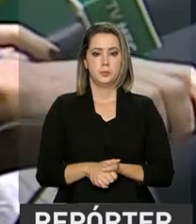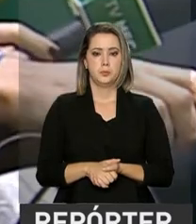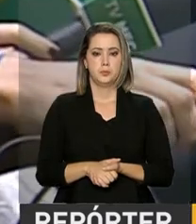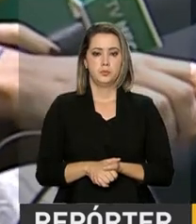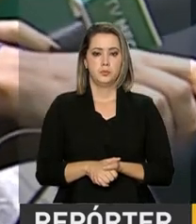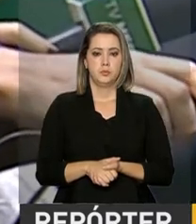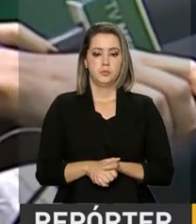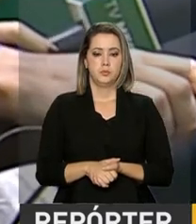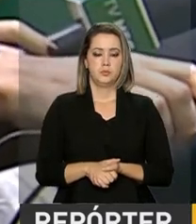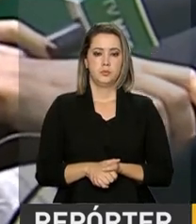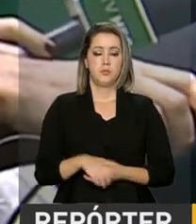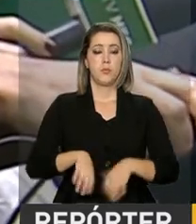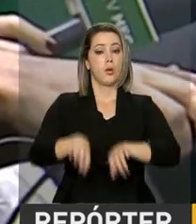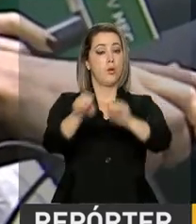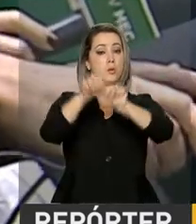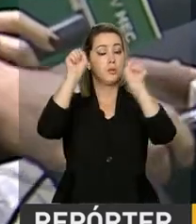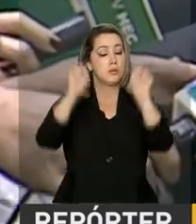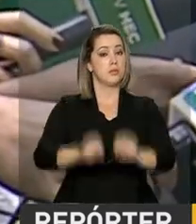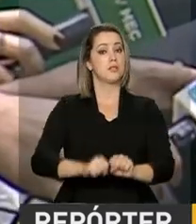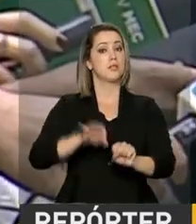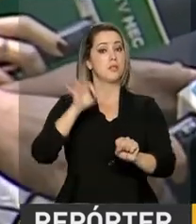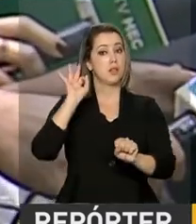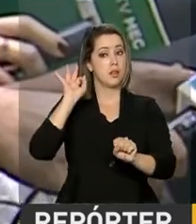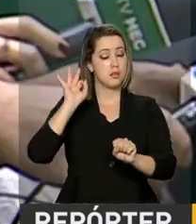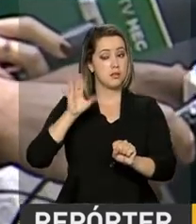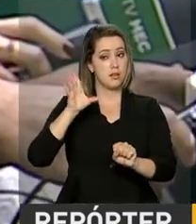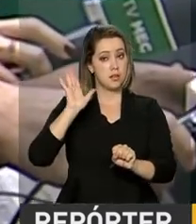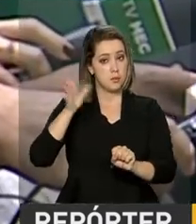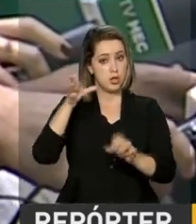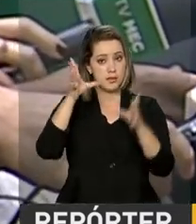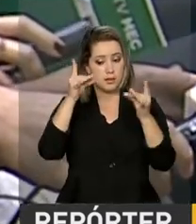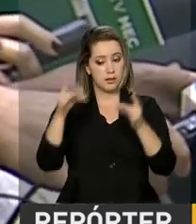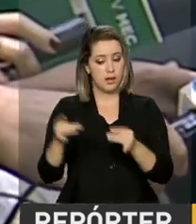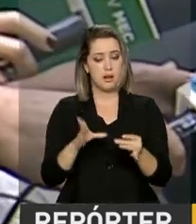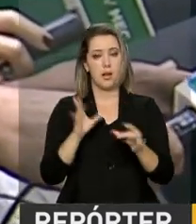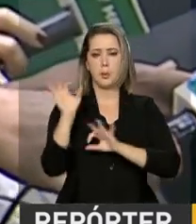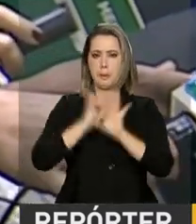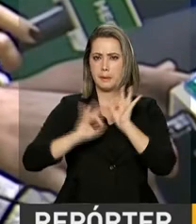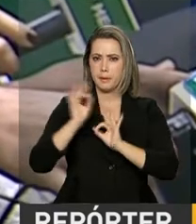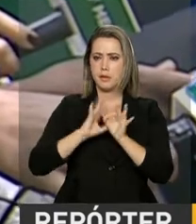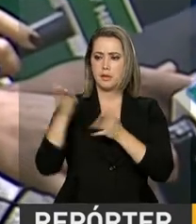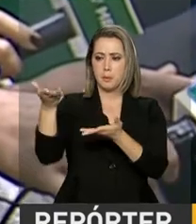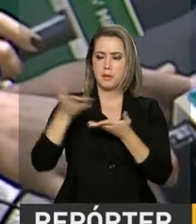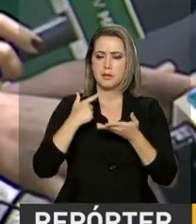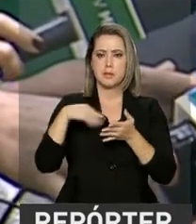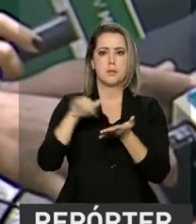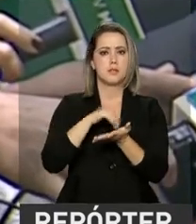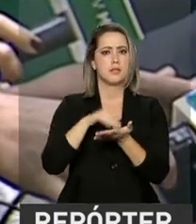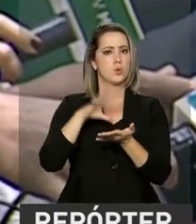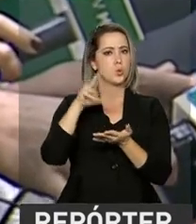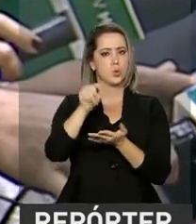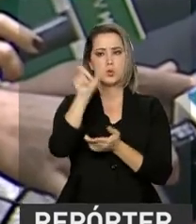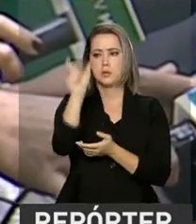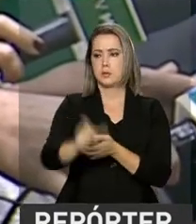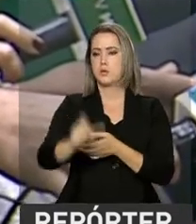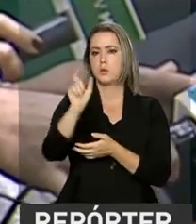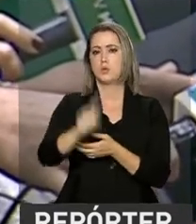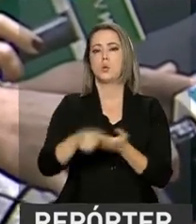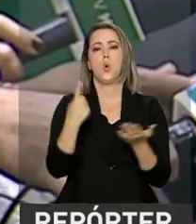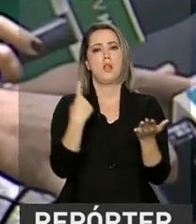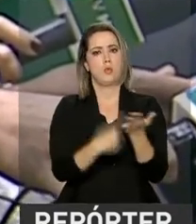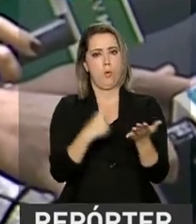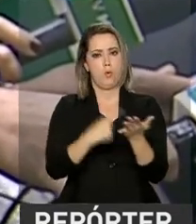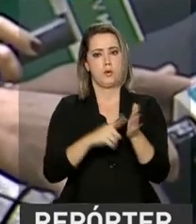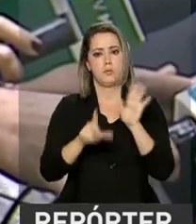habilitado a receber a confirmação de todos que desejam fazer o enem em 2017 cumprindo a legislação